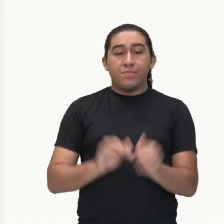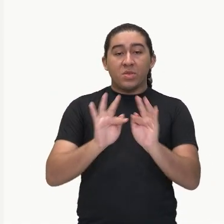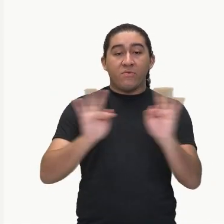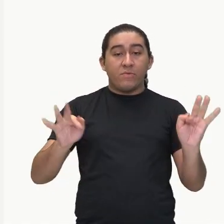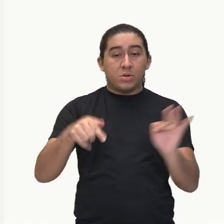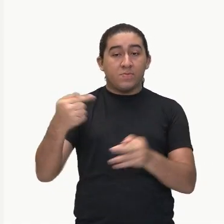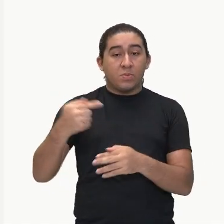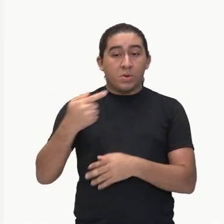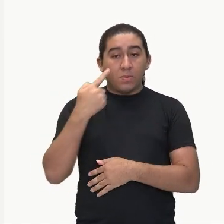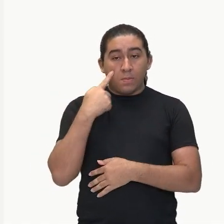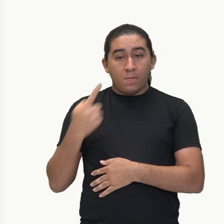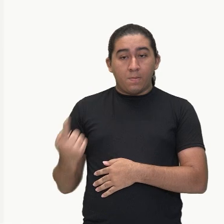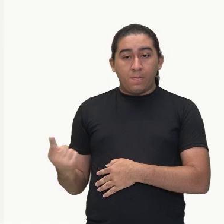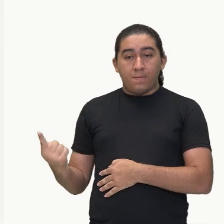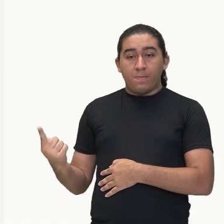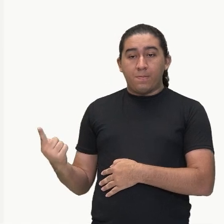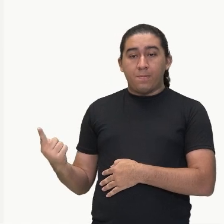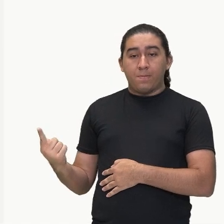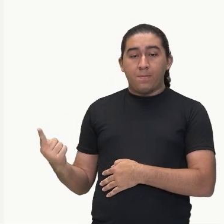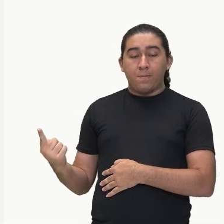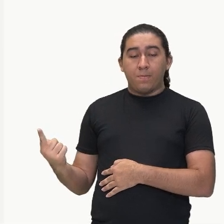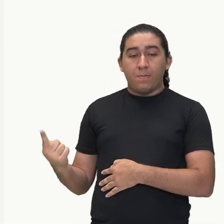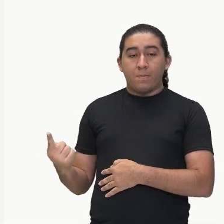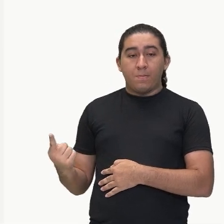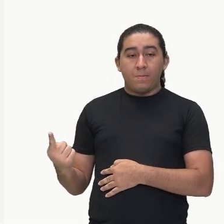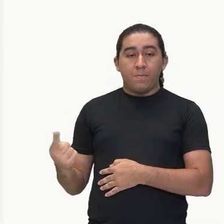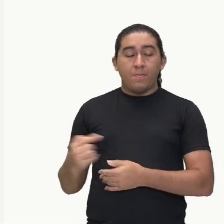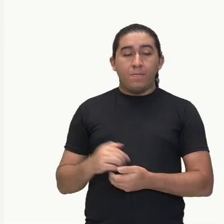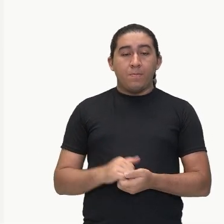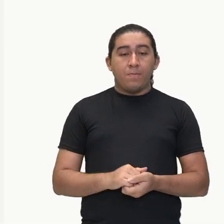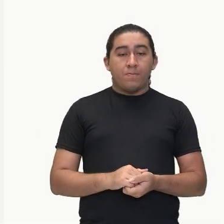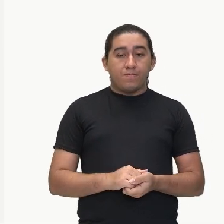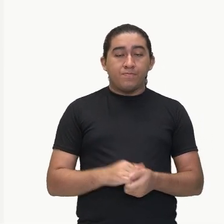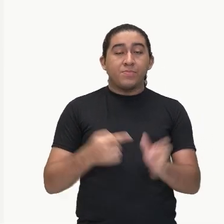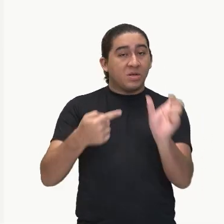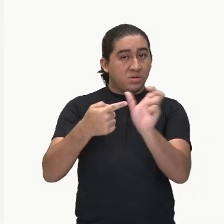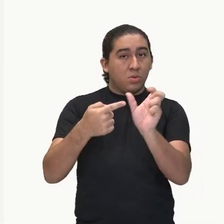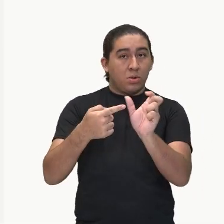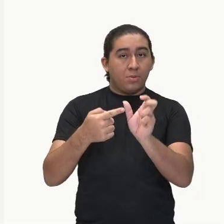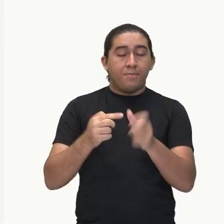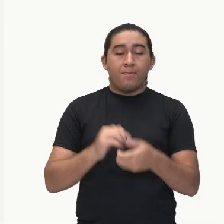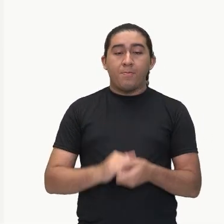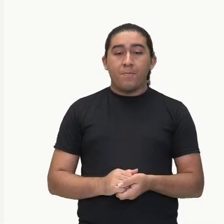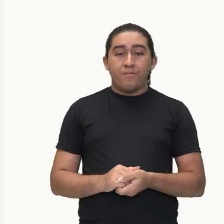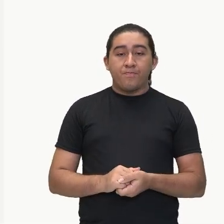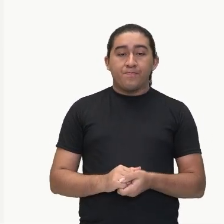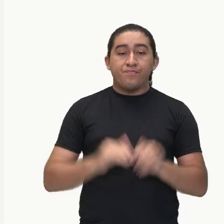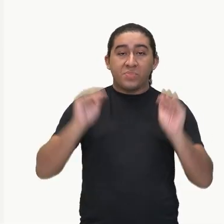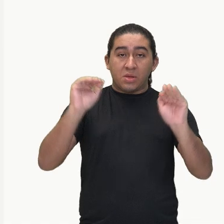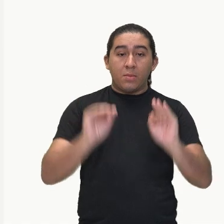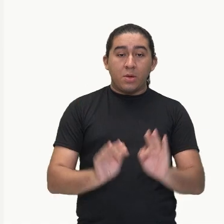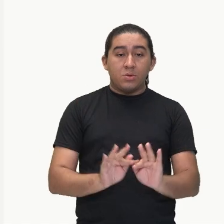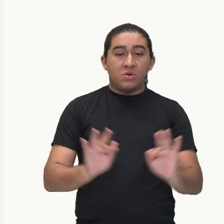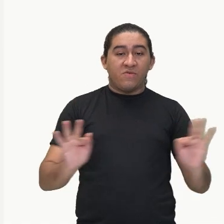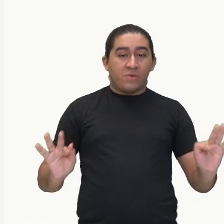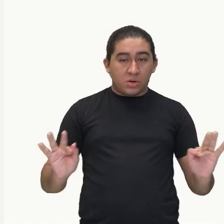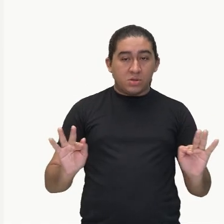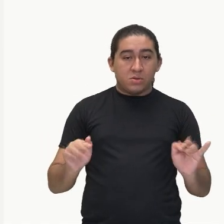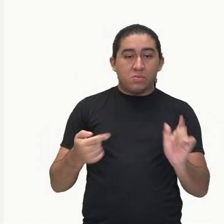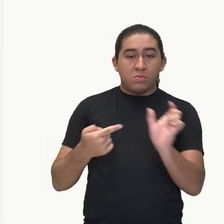dos que mais contribuiu. Olha aí, singular. Ele foi um dos que